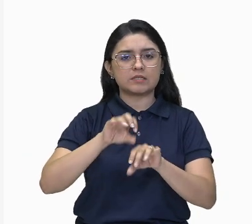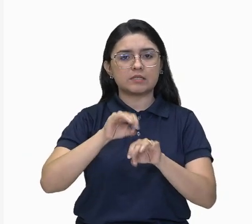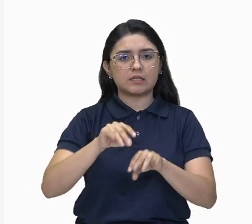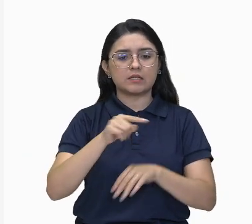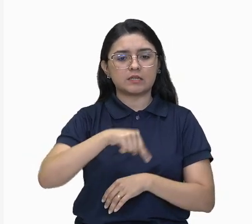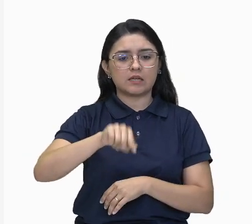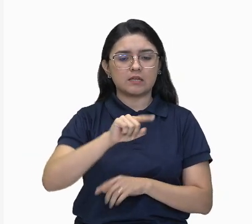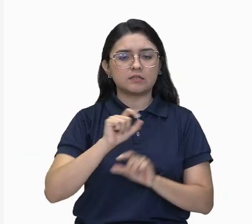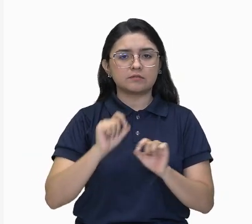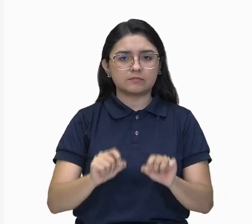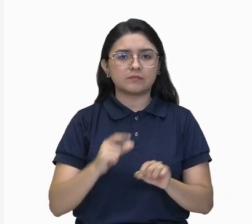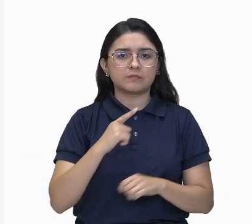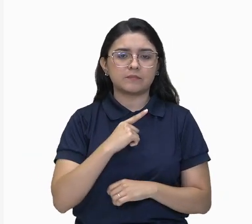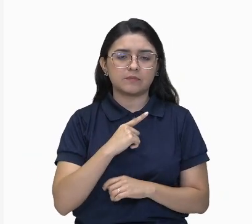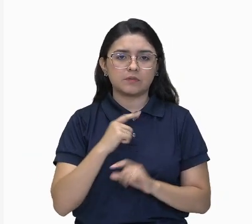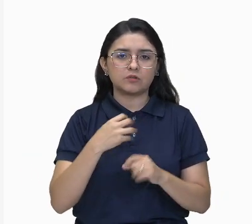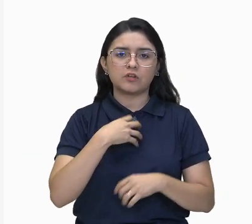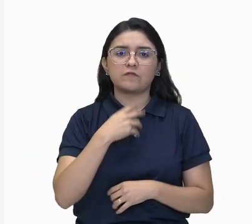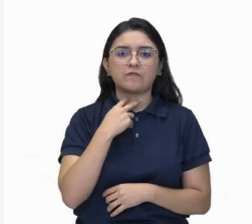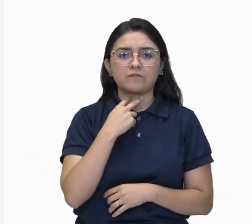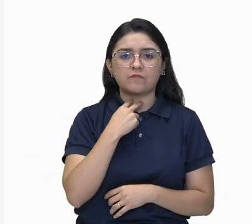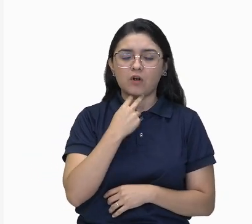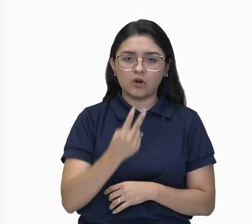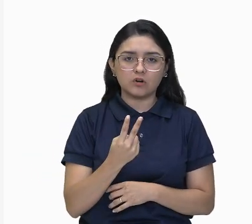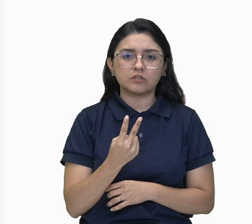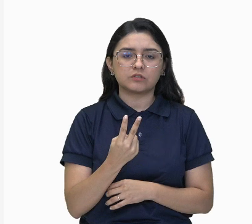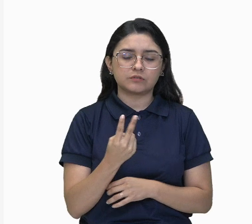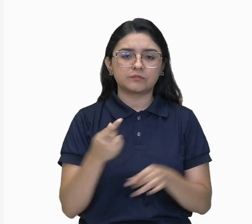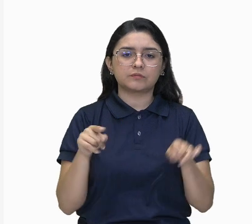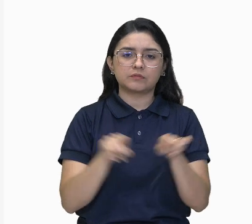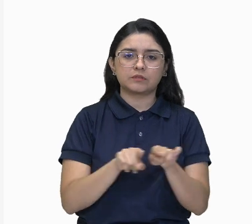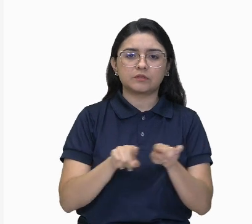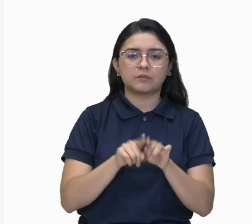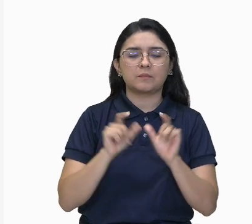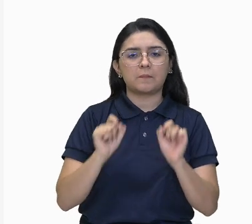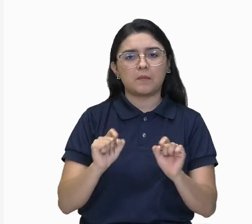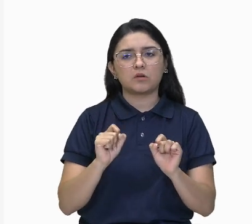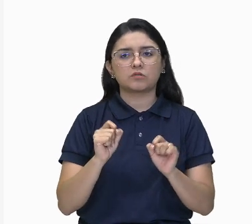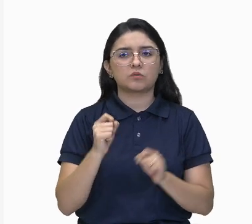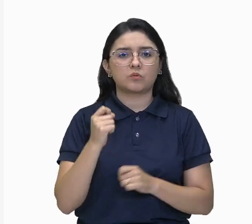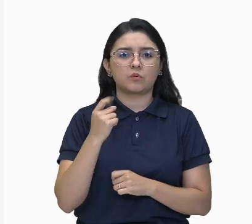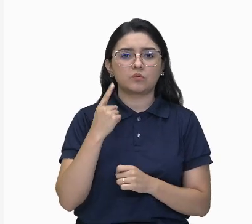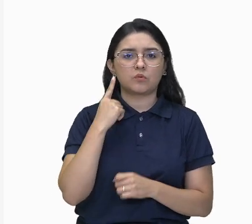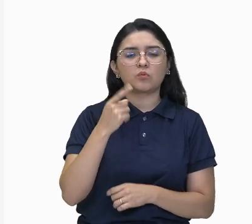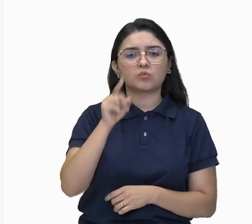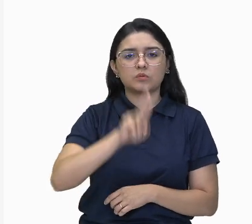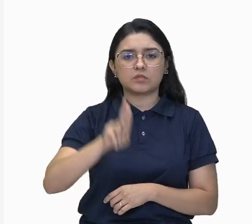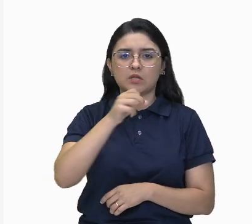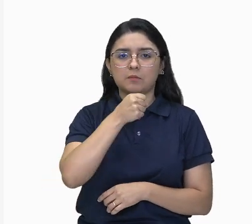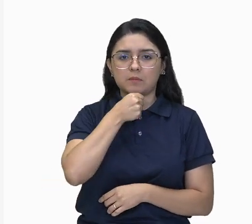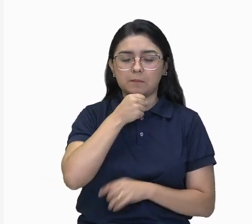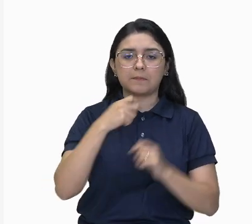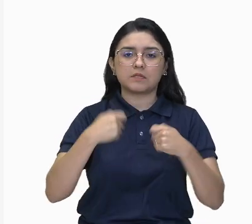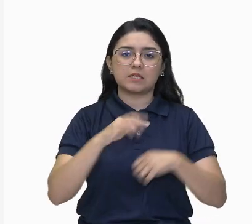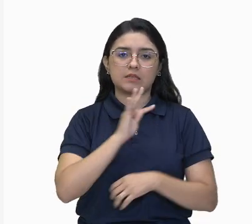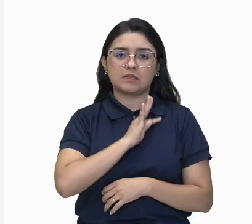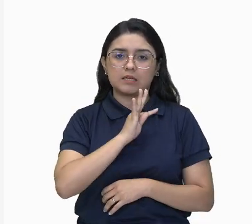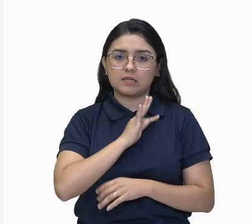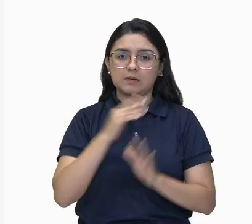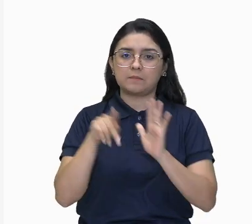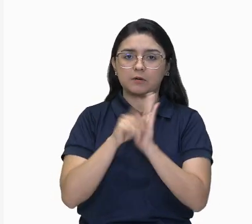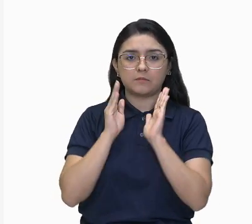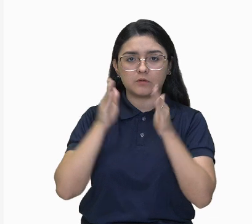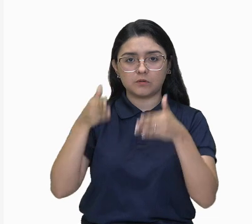ouvidas por toda a plateia, mesmo sem o som de microfones. Isso envolve técnicas